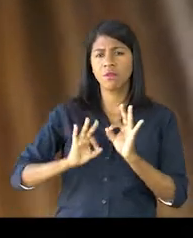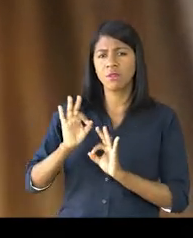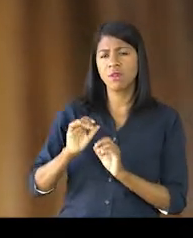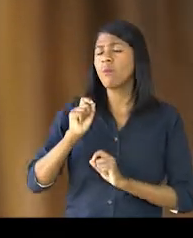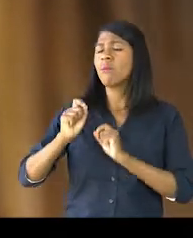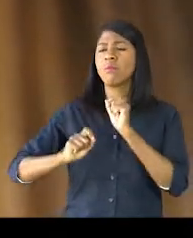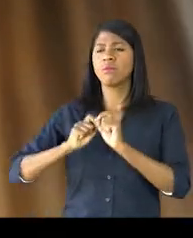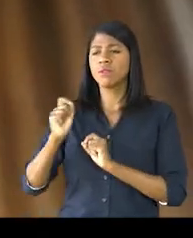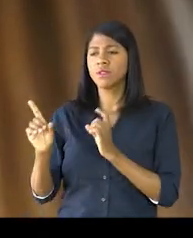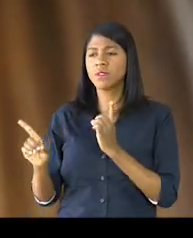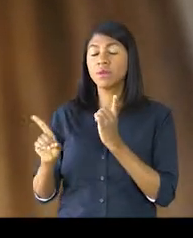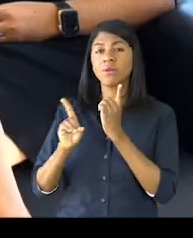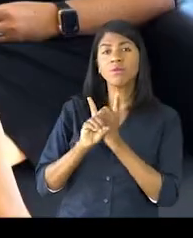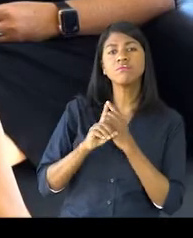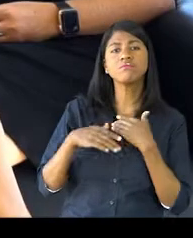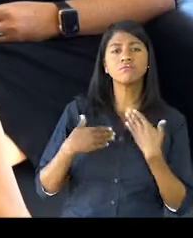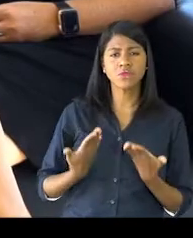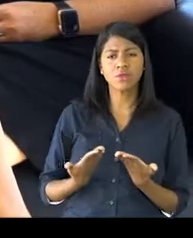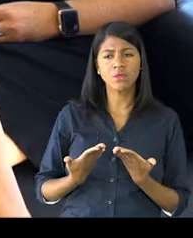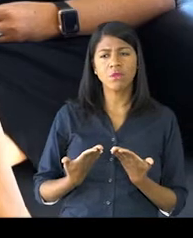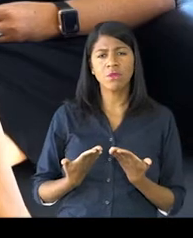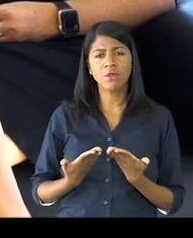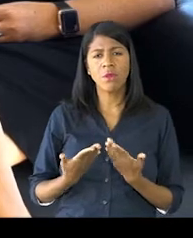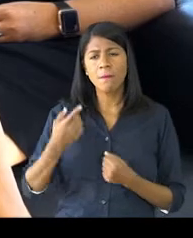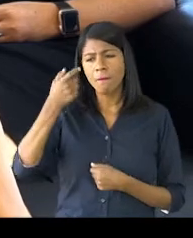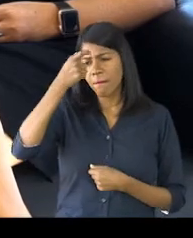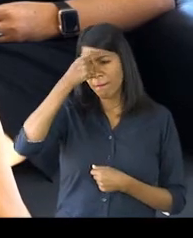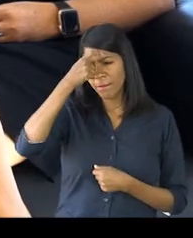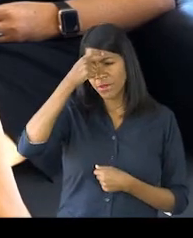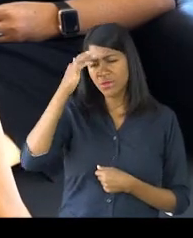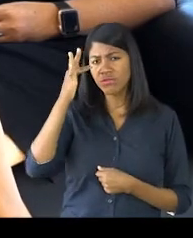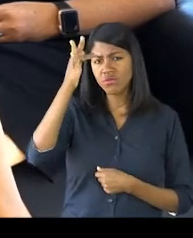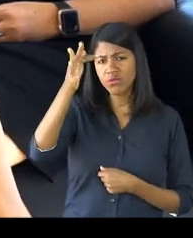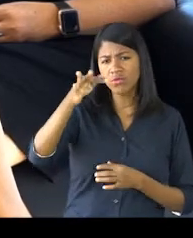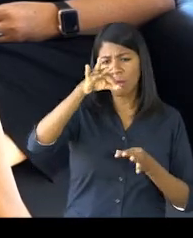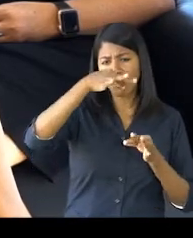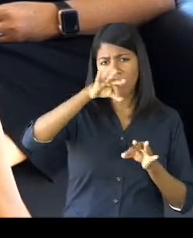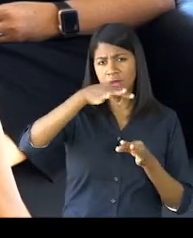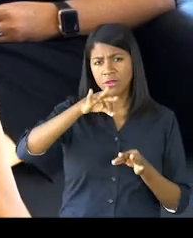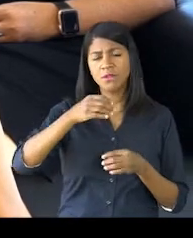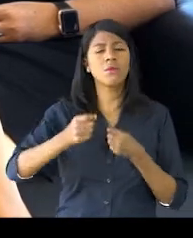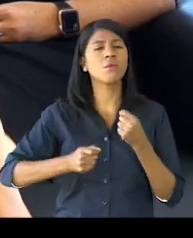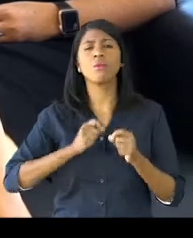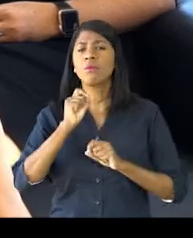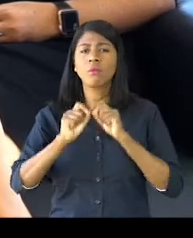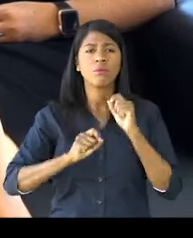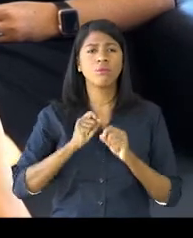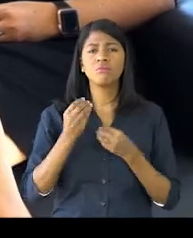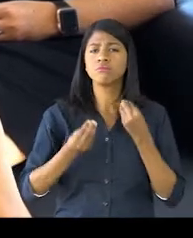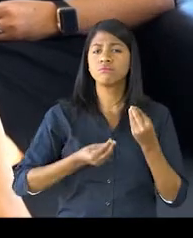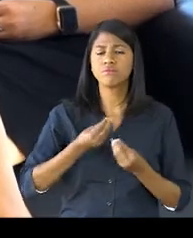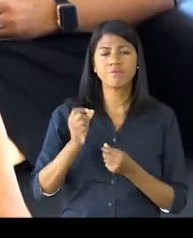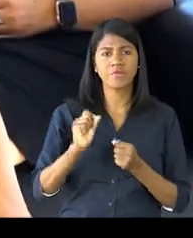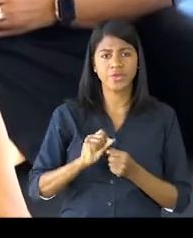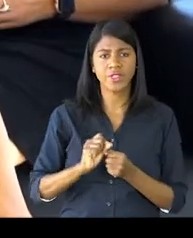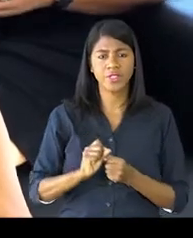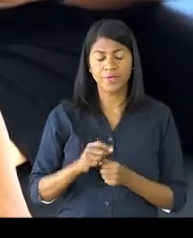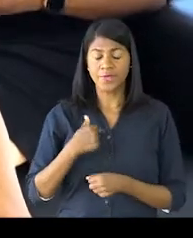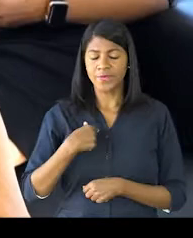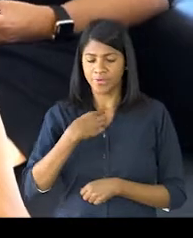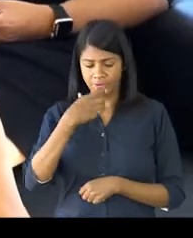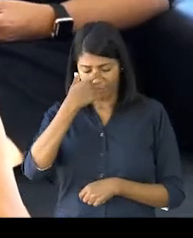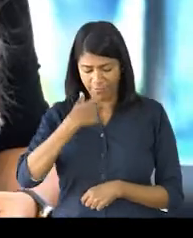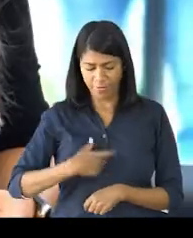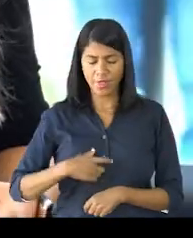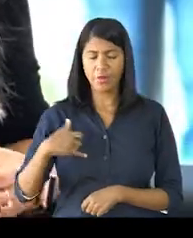secretaria, estão se organizando? O que você encontrou lá? Como é que você se planeja para trabalhar? Bom, primeiro